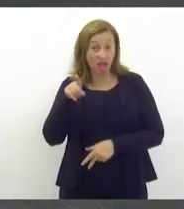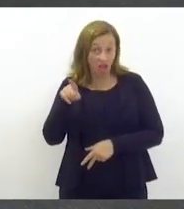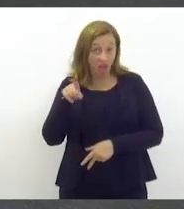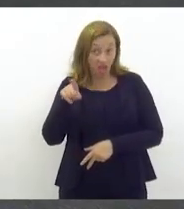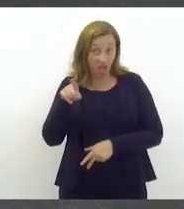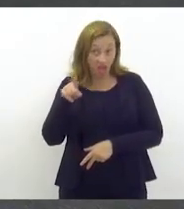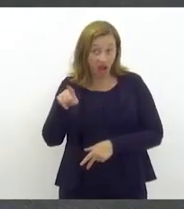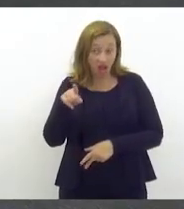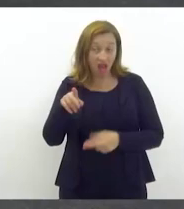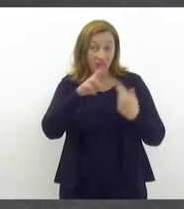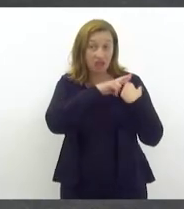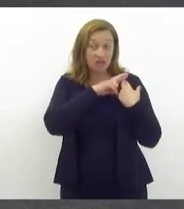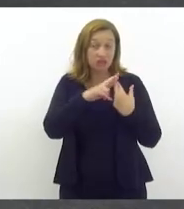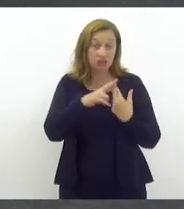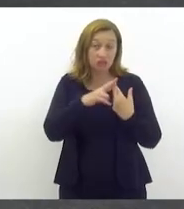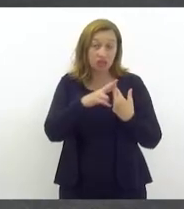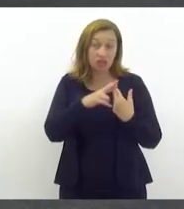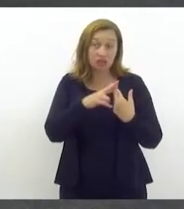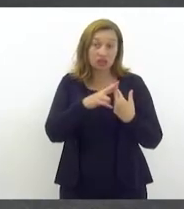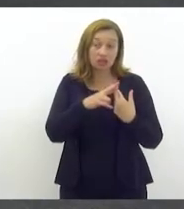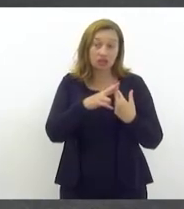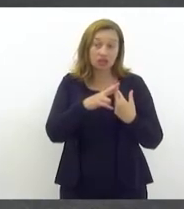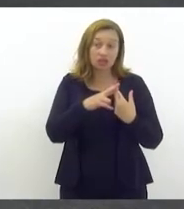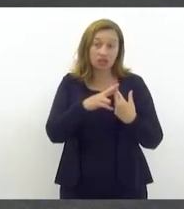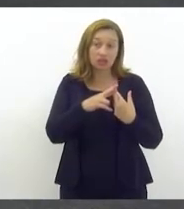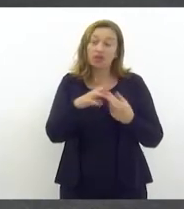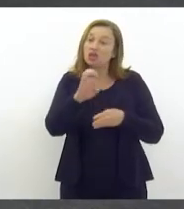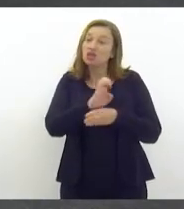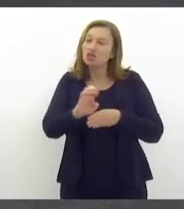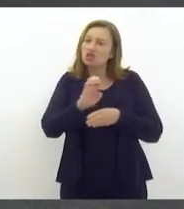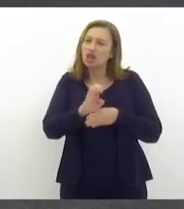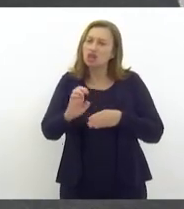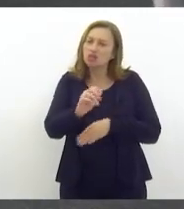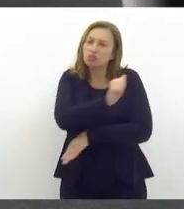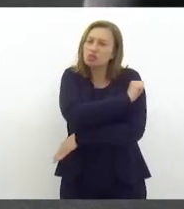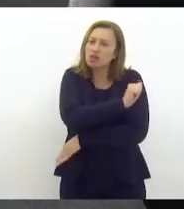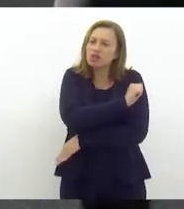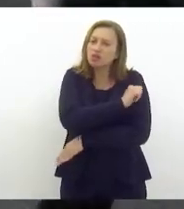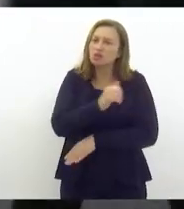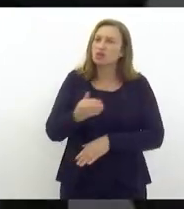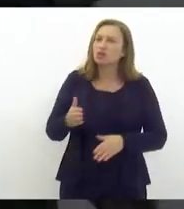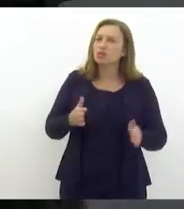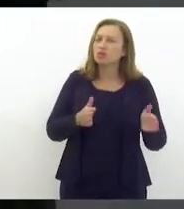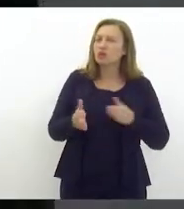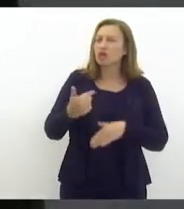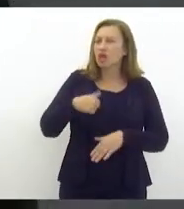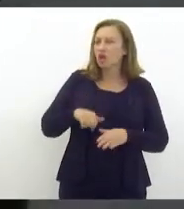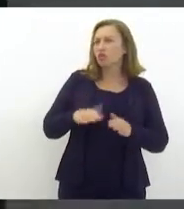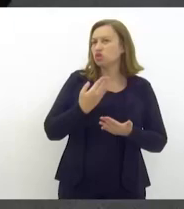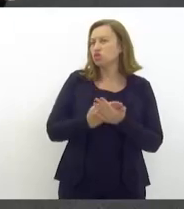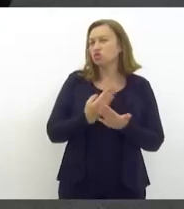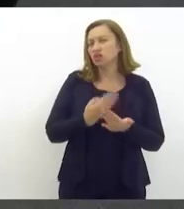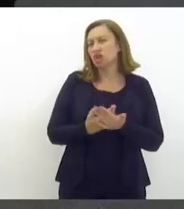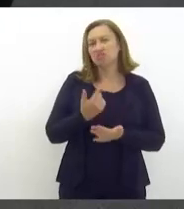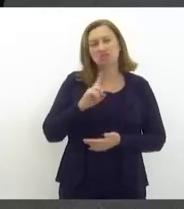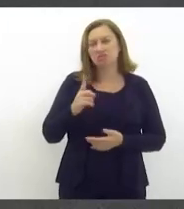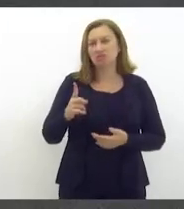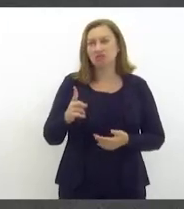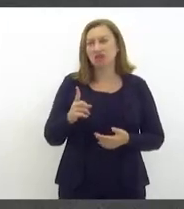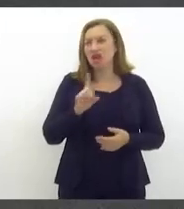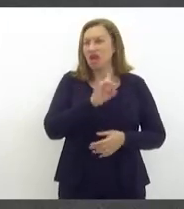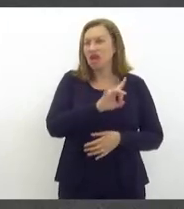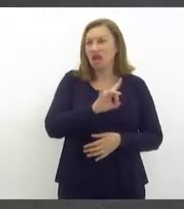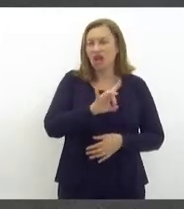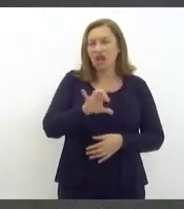ela a responsabilidade, inclusive, de arrumar estágios para os alunos. Na época que eu estudei, não tinha isso, cada um por si, Deus por